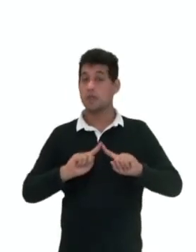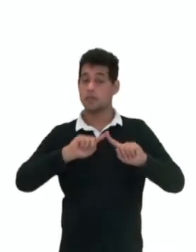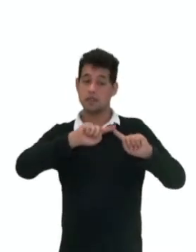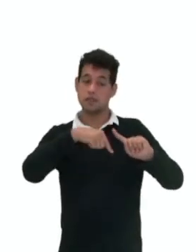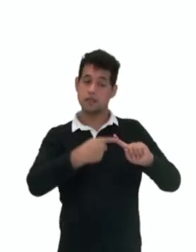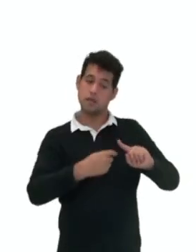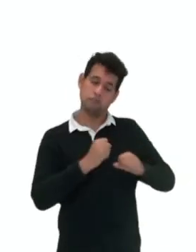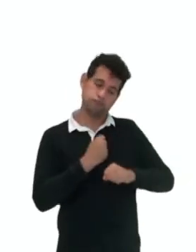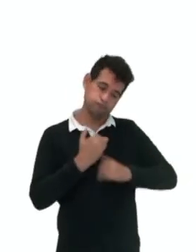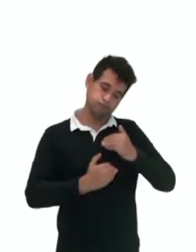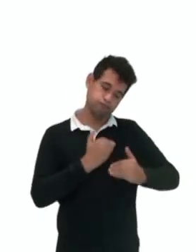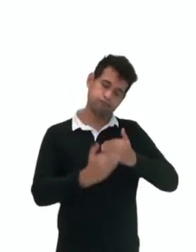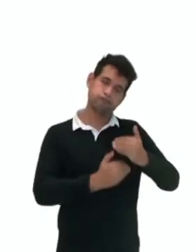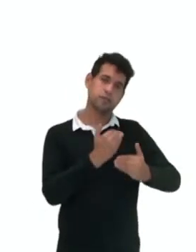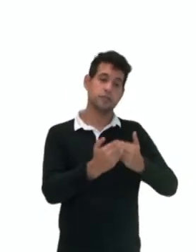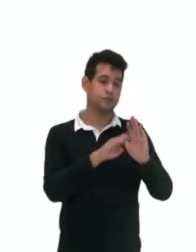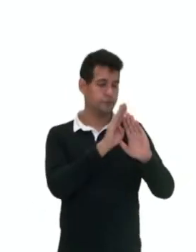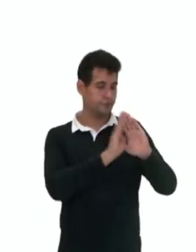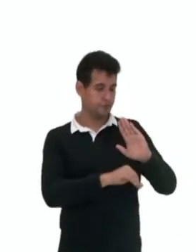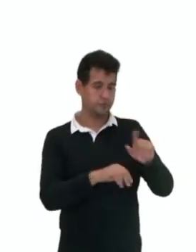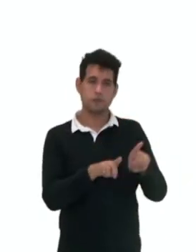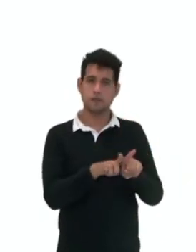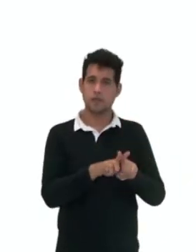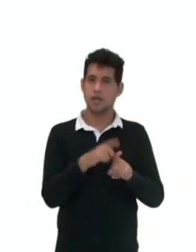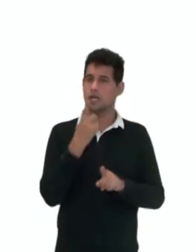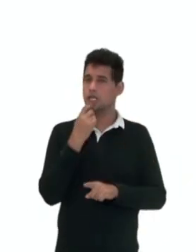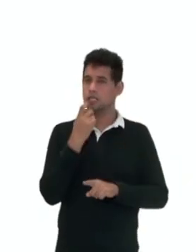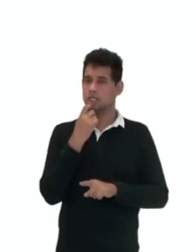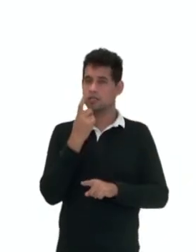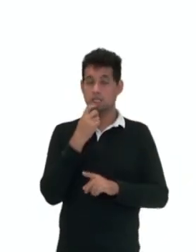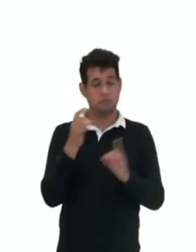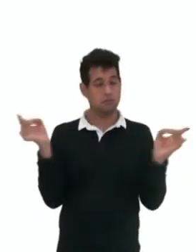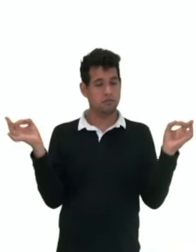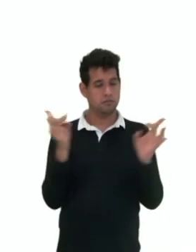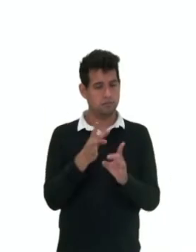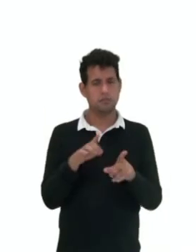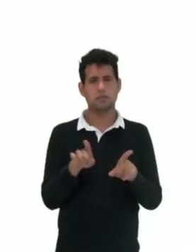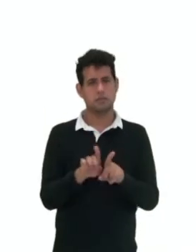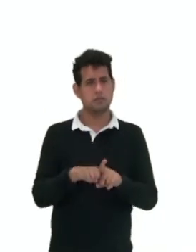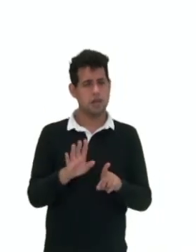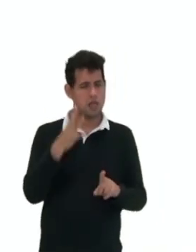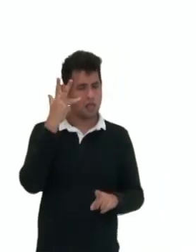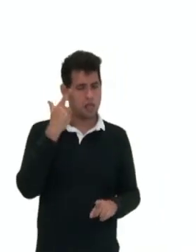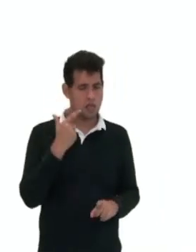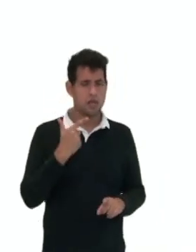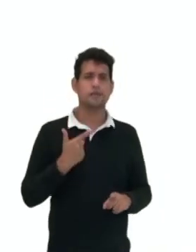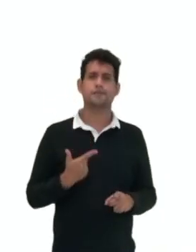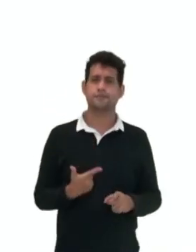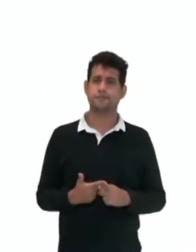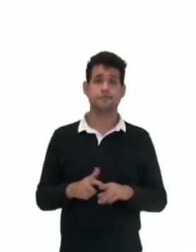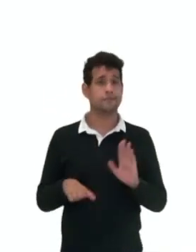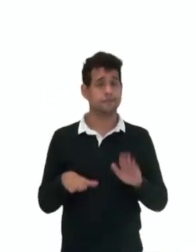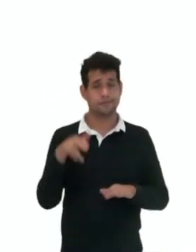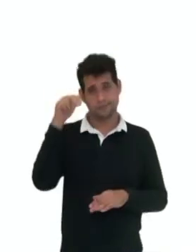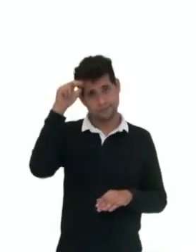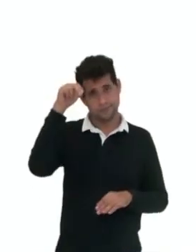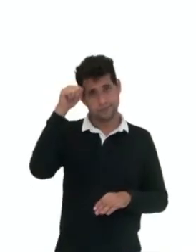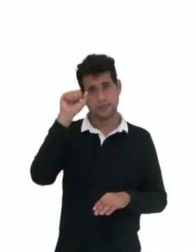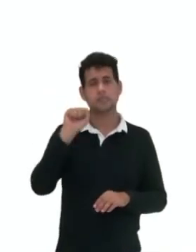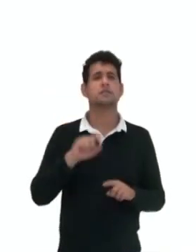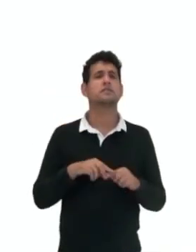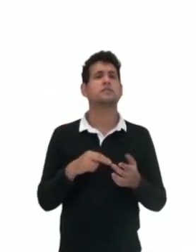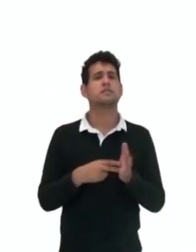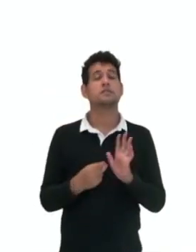um tempo se retira um pouco desse sangue, né, desse animal, geralmente o cavalo, e eles